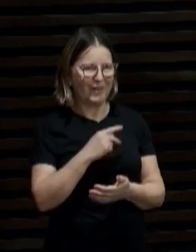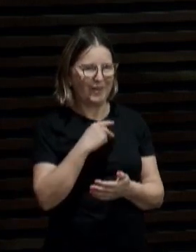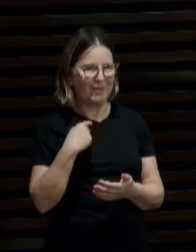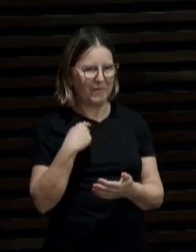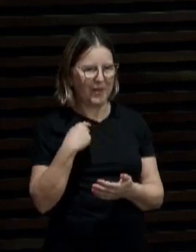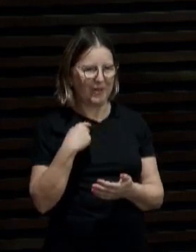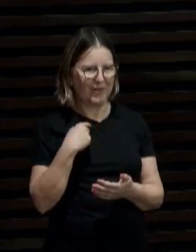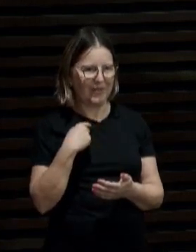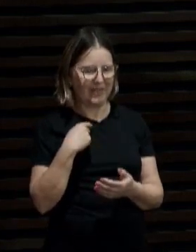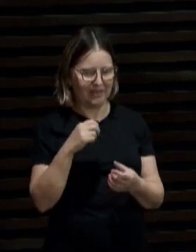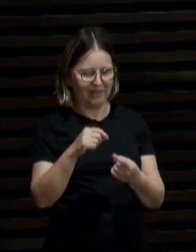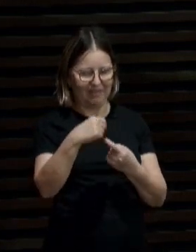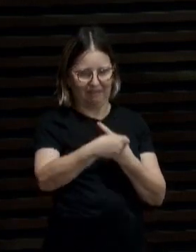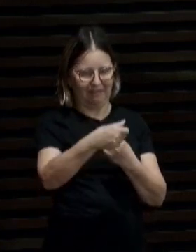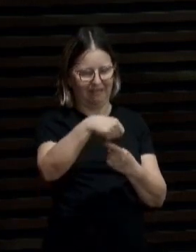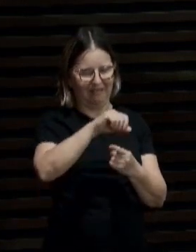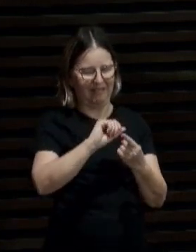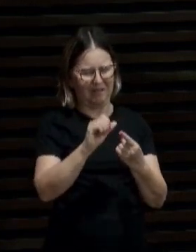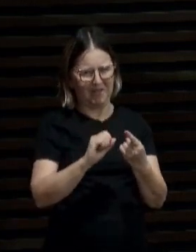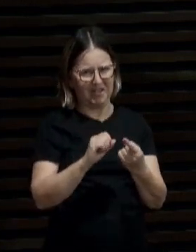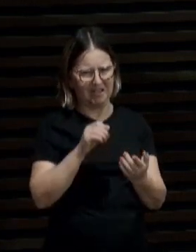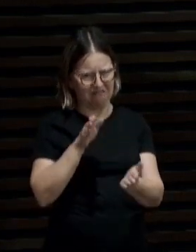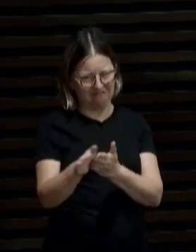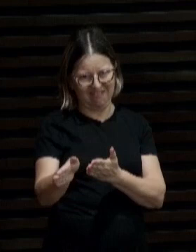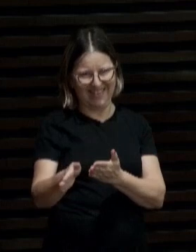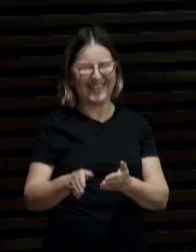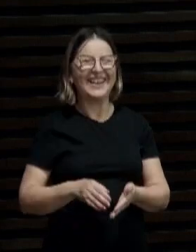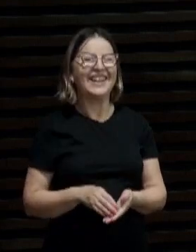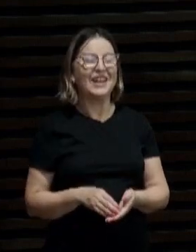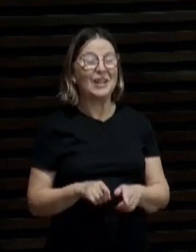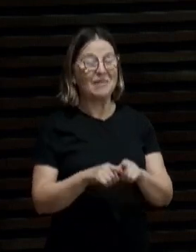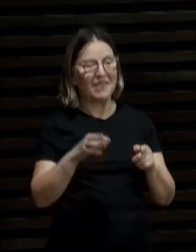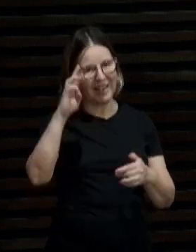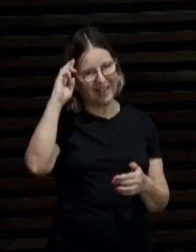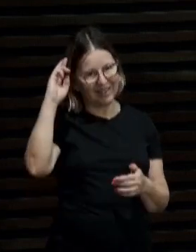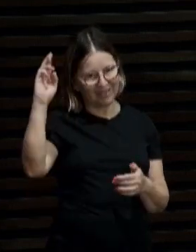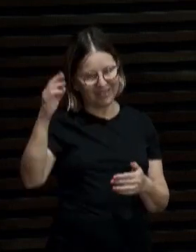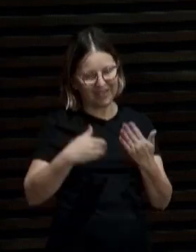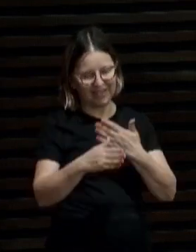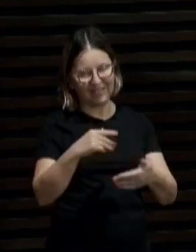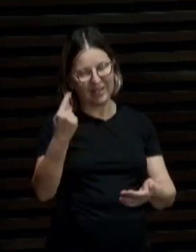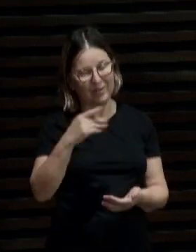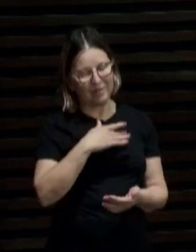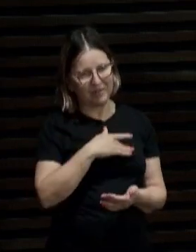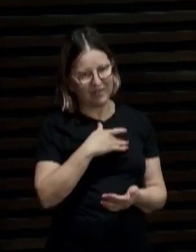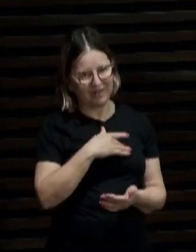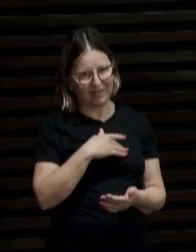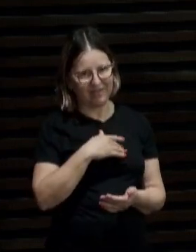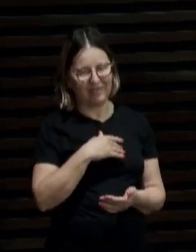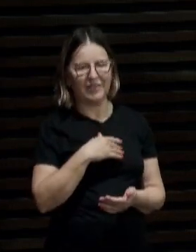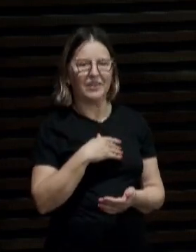Senhor veio por sua misericórdia e tem aparado e tem alimentado a mim, e eu sei que Ele tem feito a essa